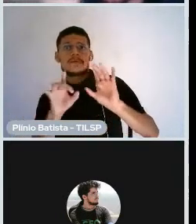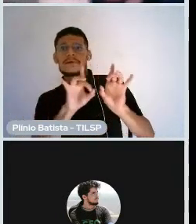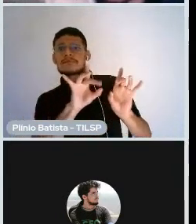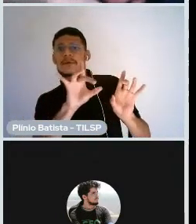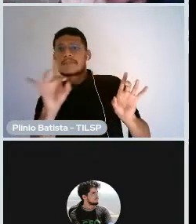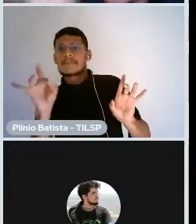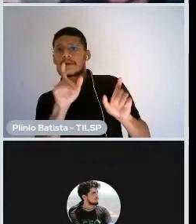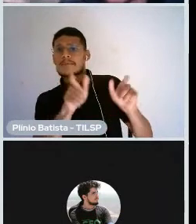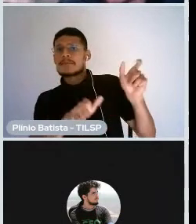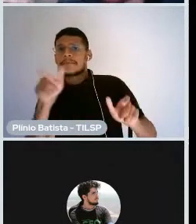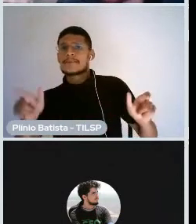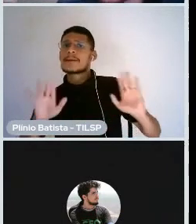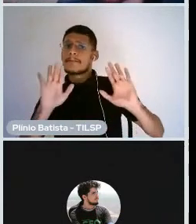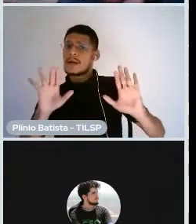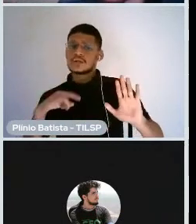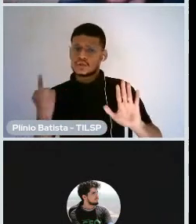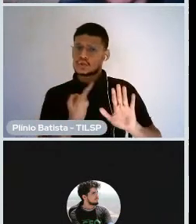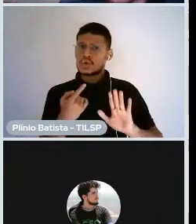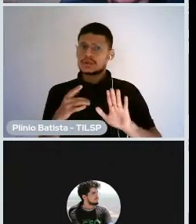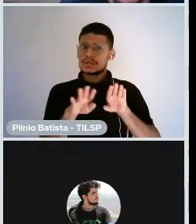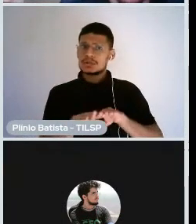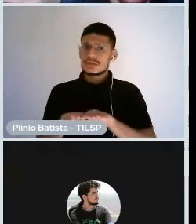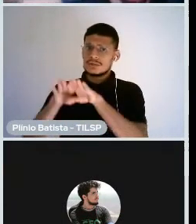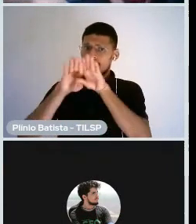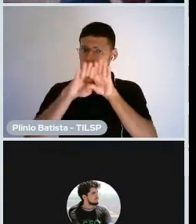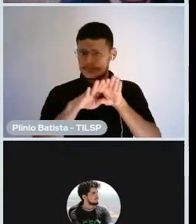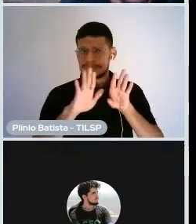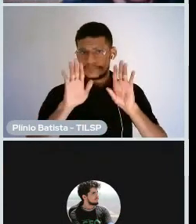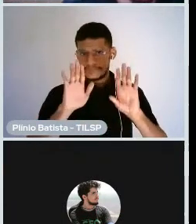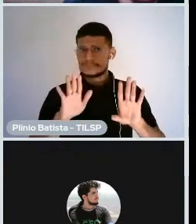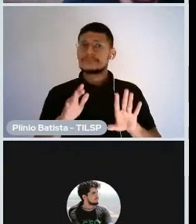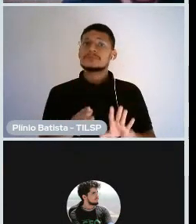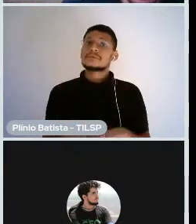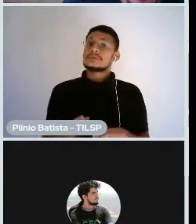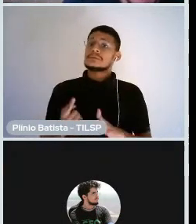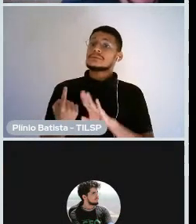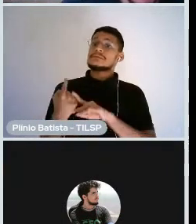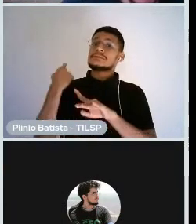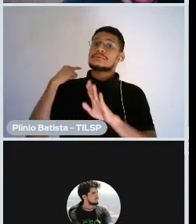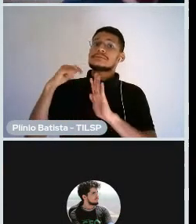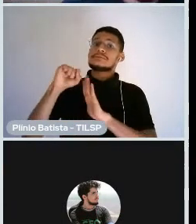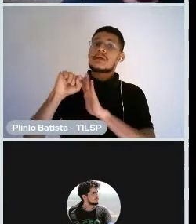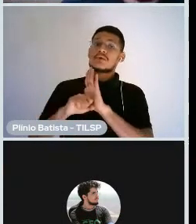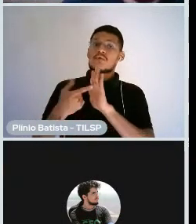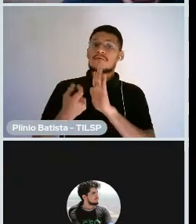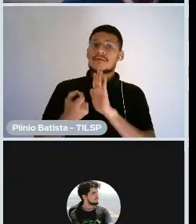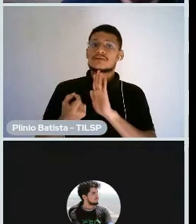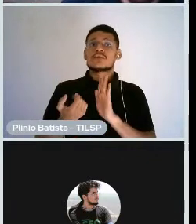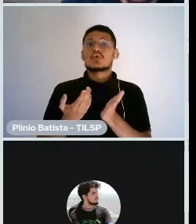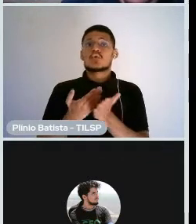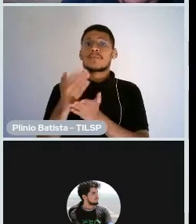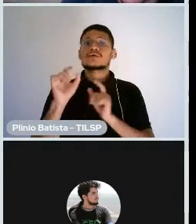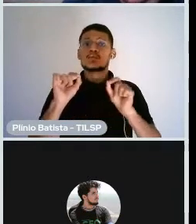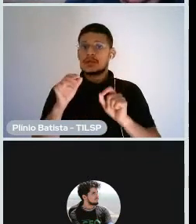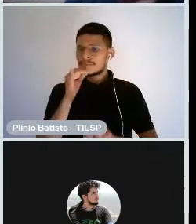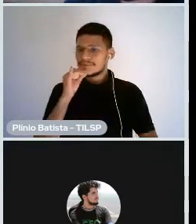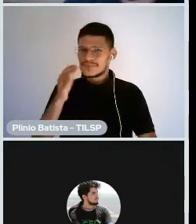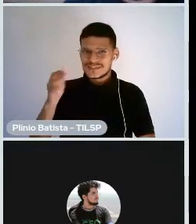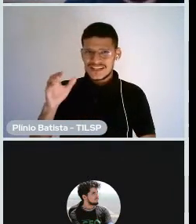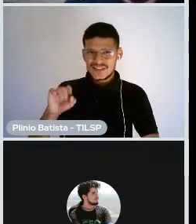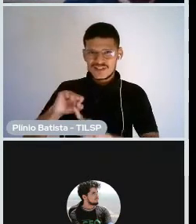E por consequência disso, no século XX, o conceito de raça ele começa a cair em desuso dentro das ciências sociais, que é a ciência que estuda isso de forma